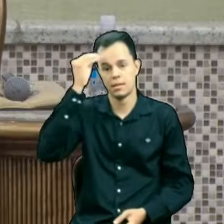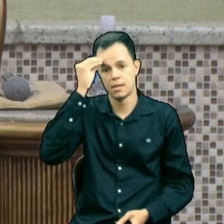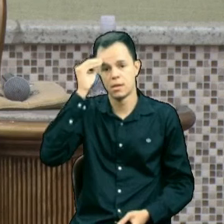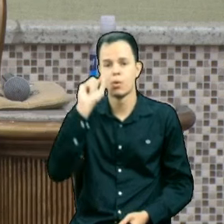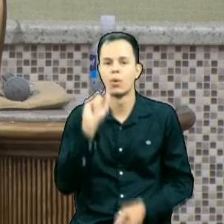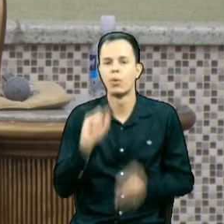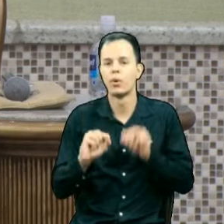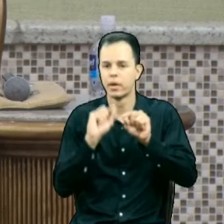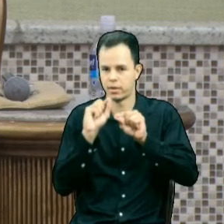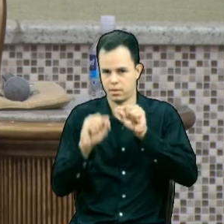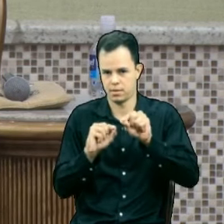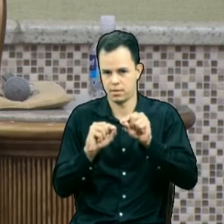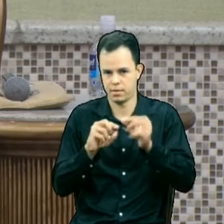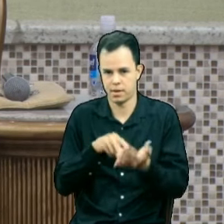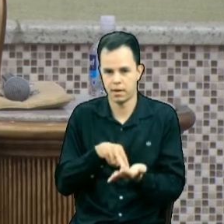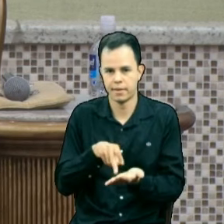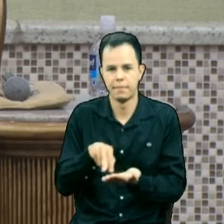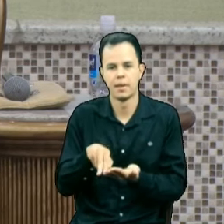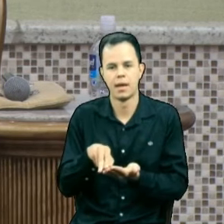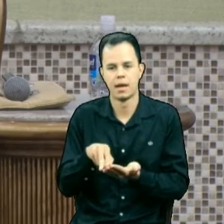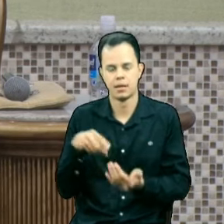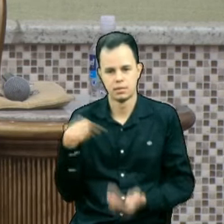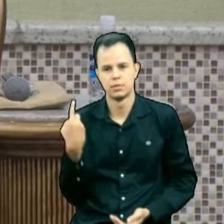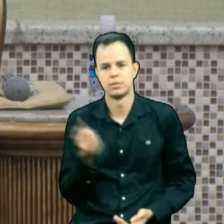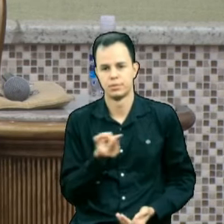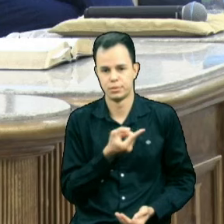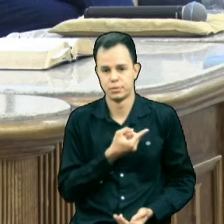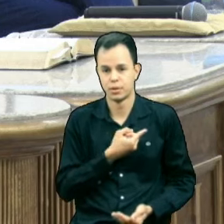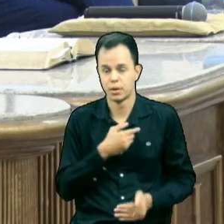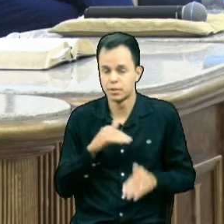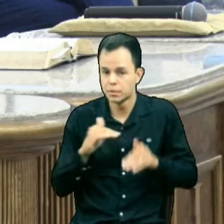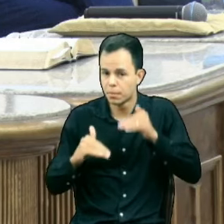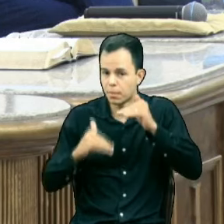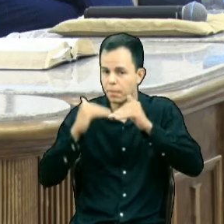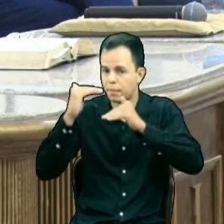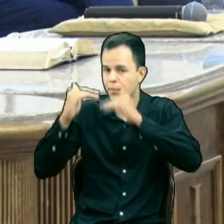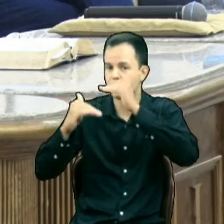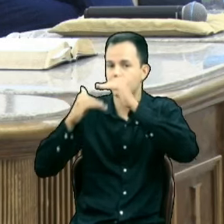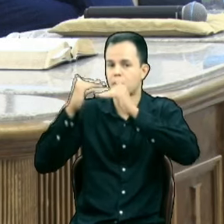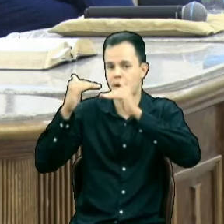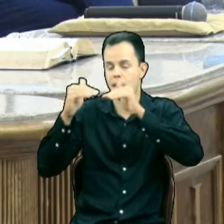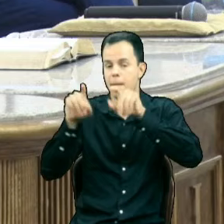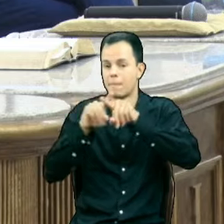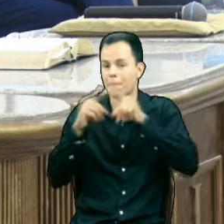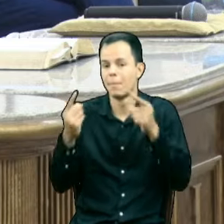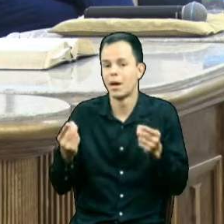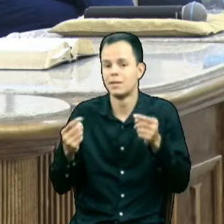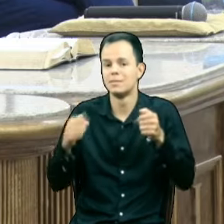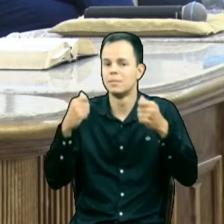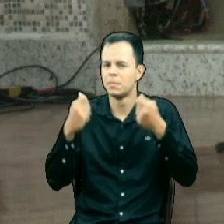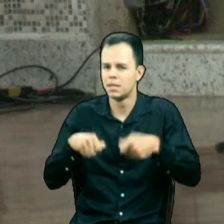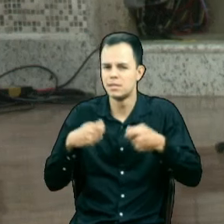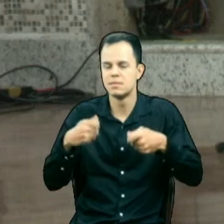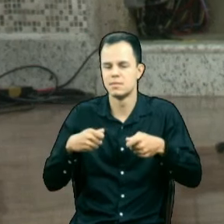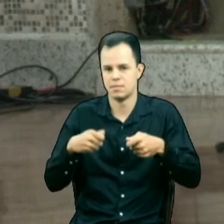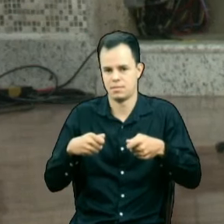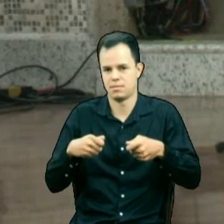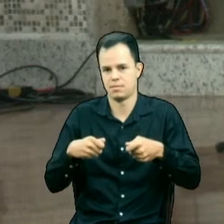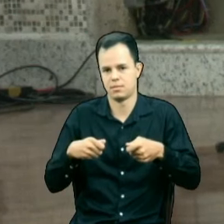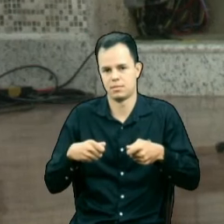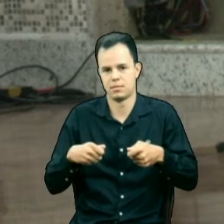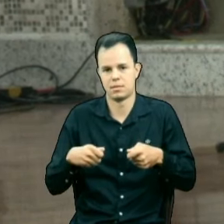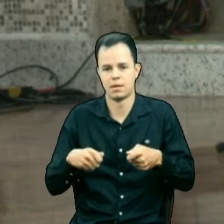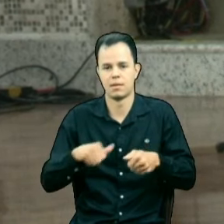mas de tempo em tempo tem que acontecer algo renovador nossas vidas temos que ter uma experiência